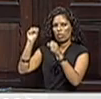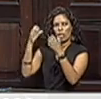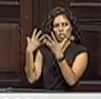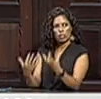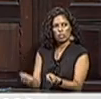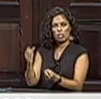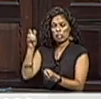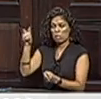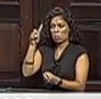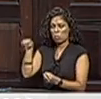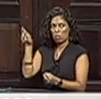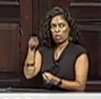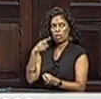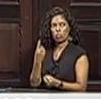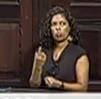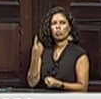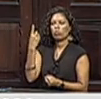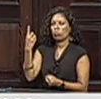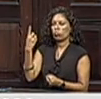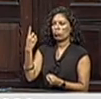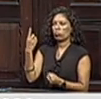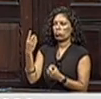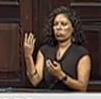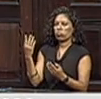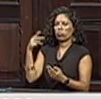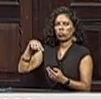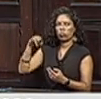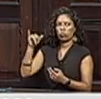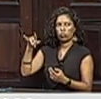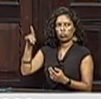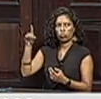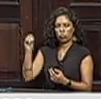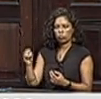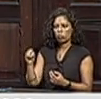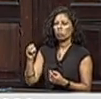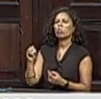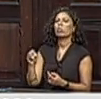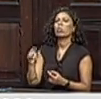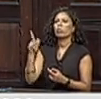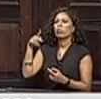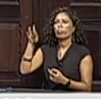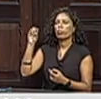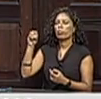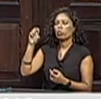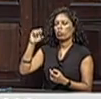5 não e 1 abstenção. Está que foi aprovado.